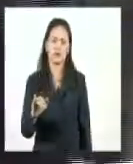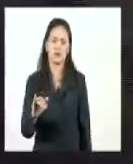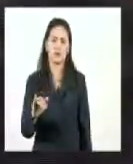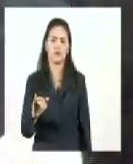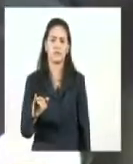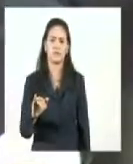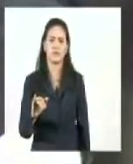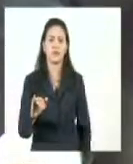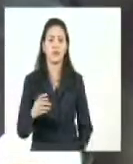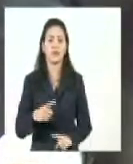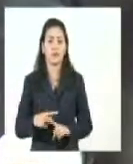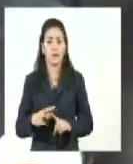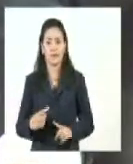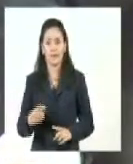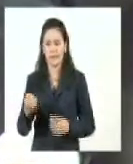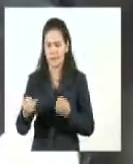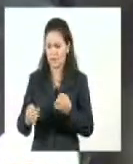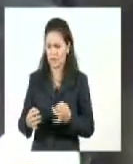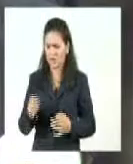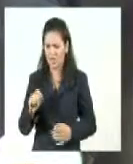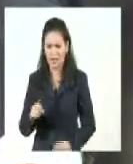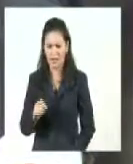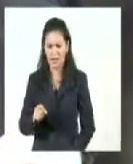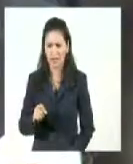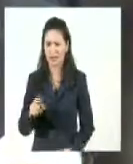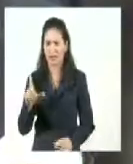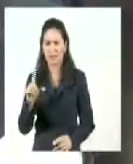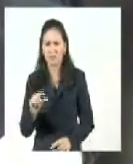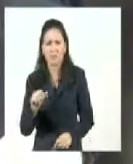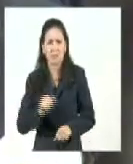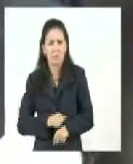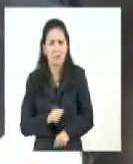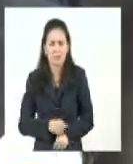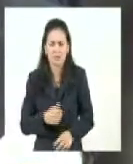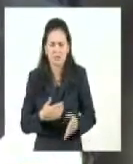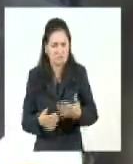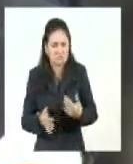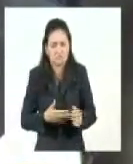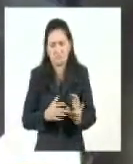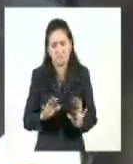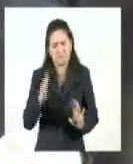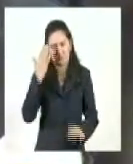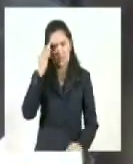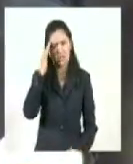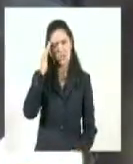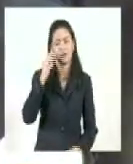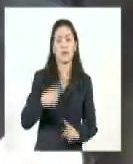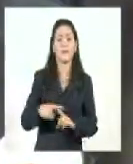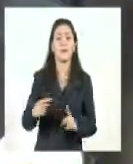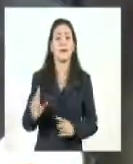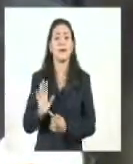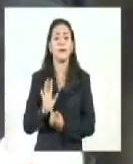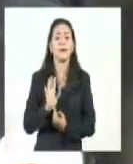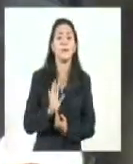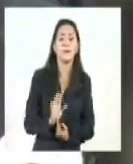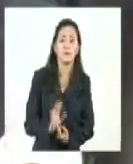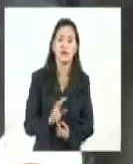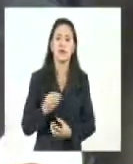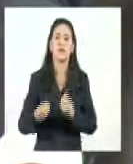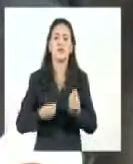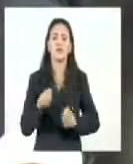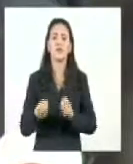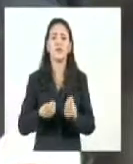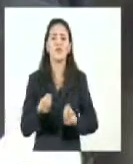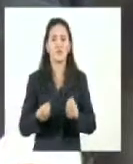diminuir a pobreza, não sei de quem, do que ele está falando nesse sentido. Mas é só para mostrar como é que ele tem tratado realmente nós da oposição e